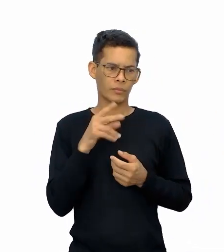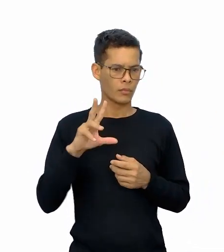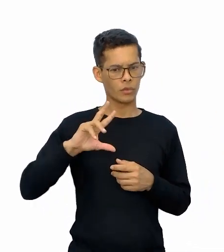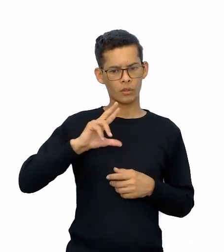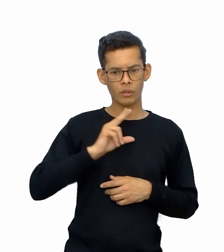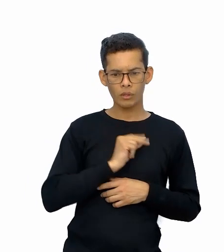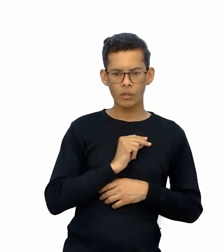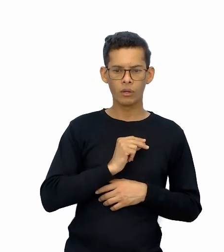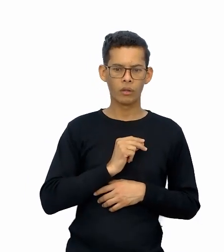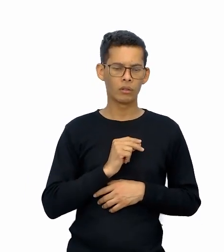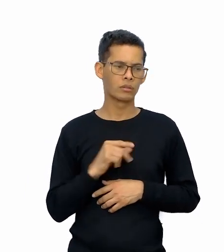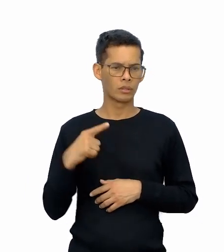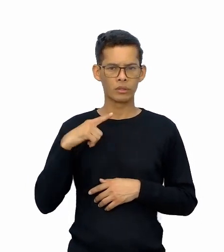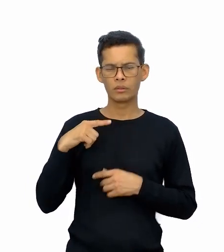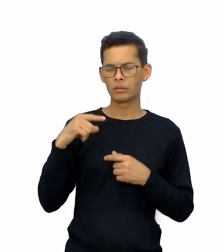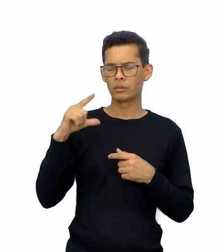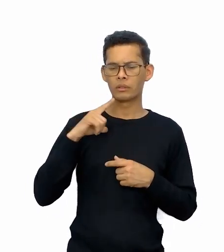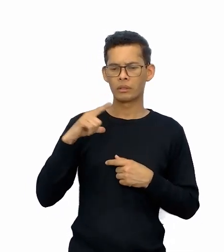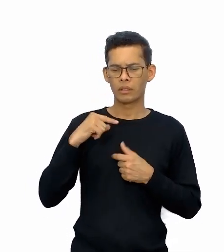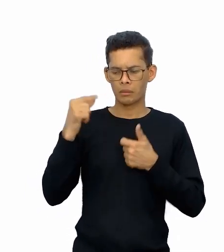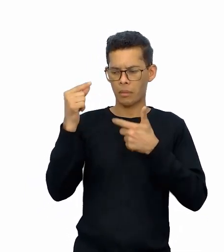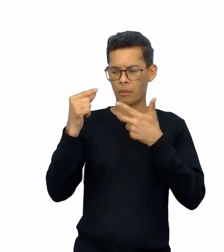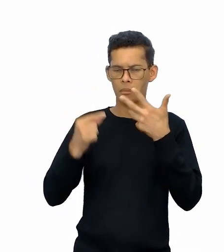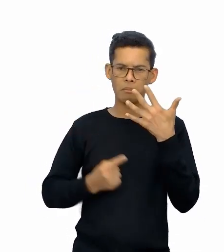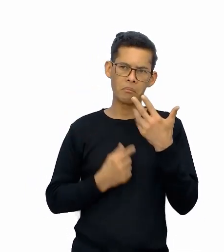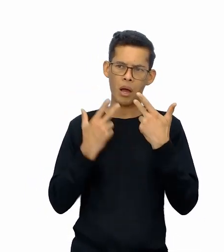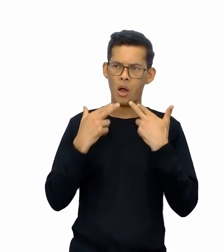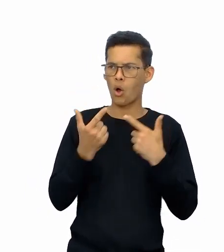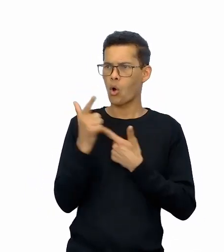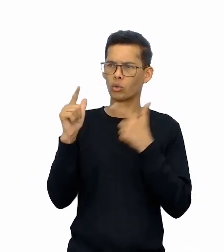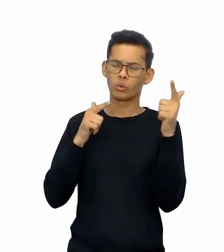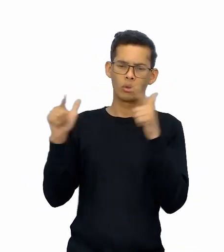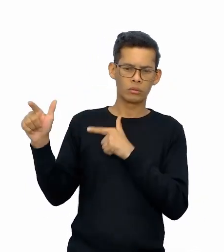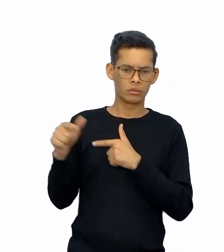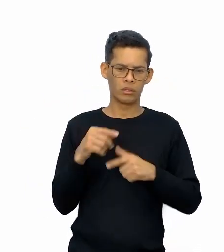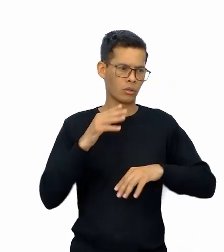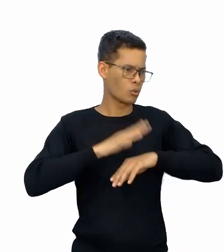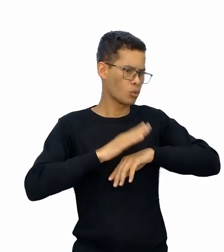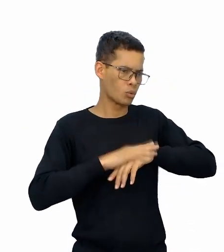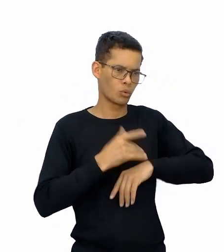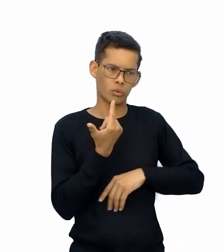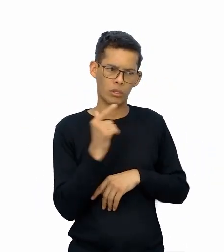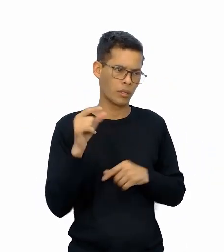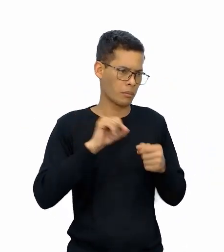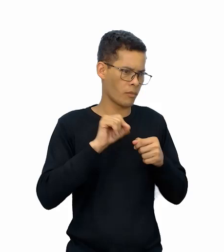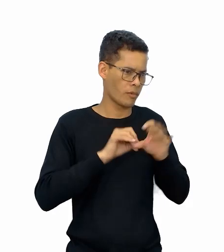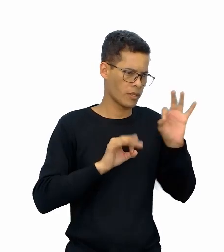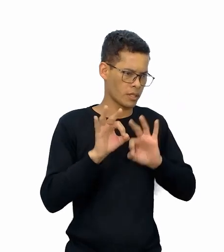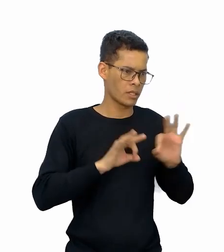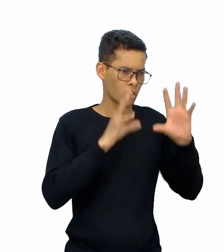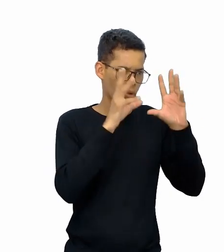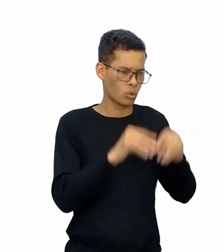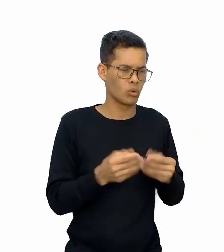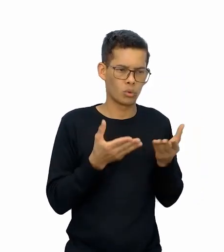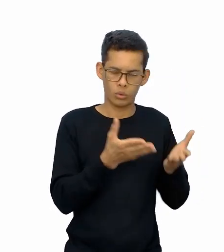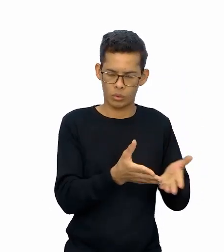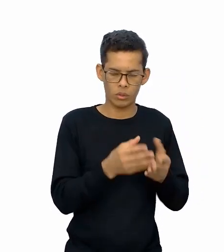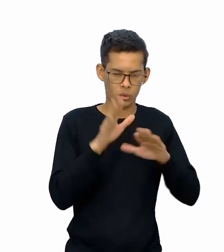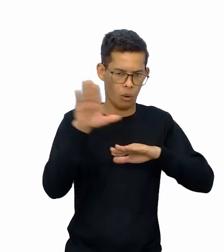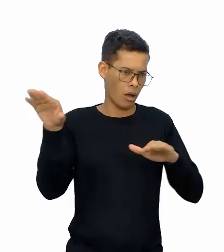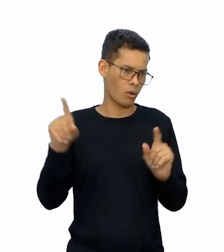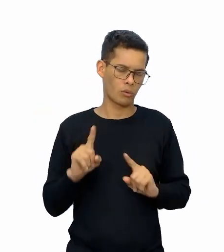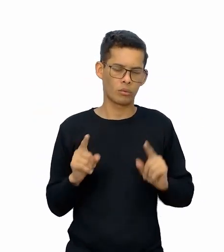nossa, gente, mas eu tenho tanta coisa para trabalhar de habilidade, eu não tenho tempo para fazer tudo isso com os meus